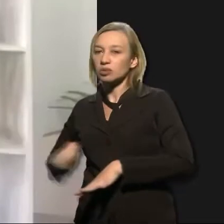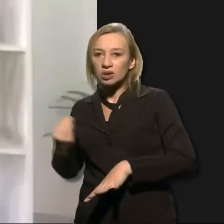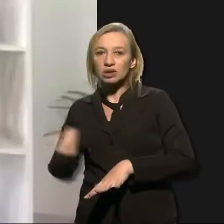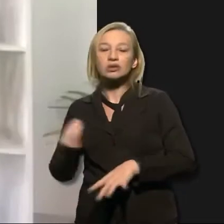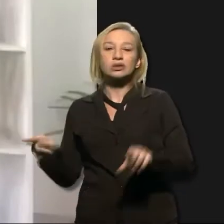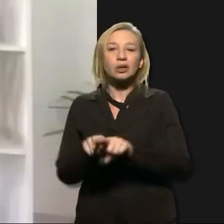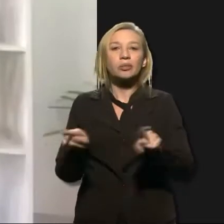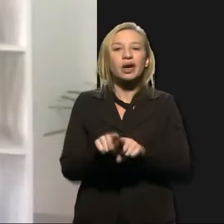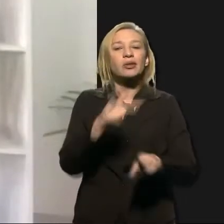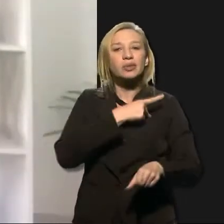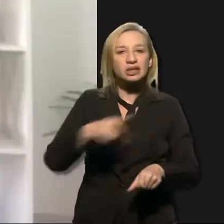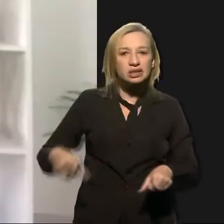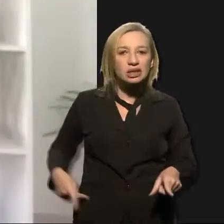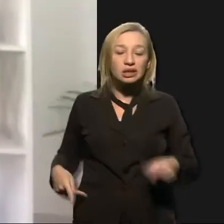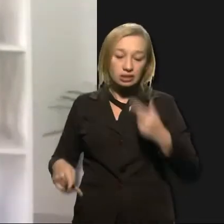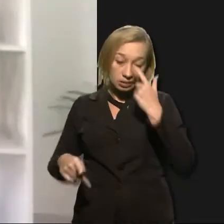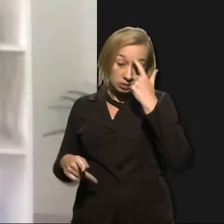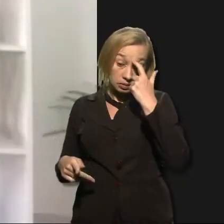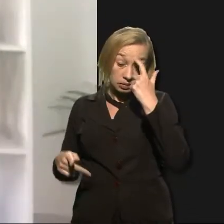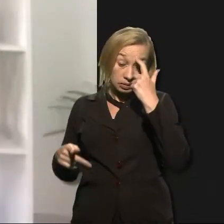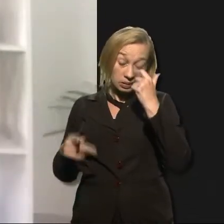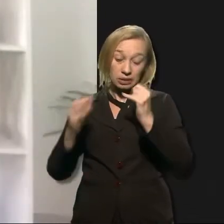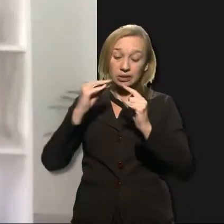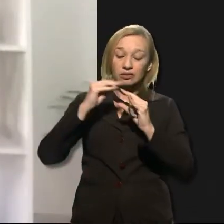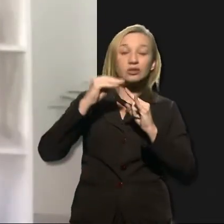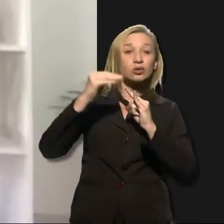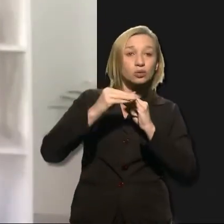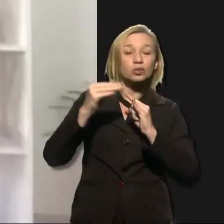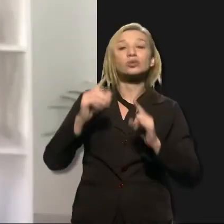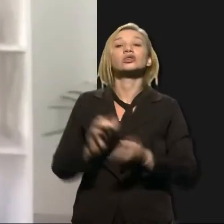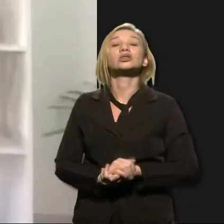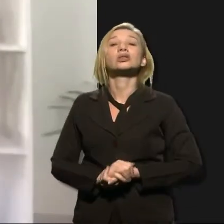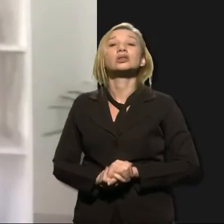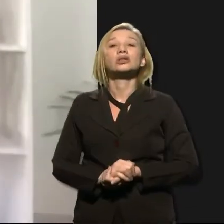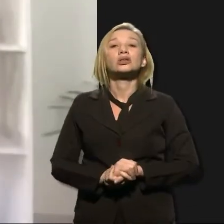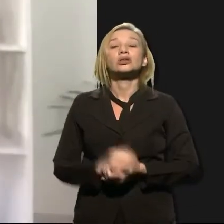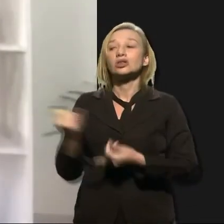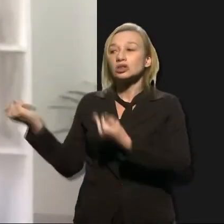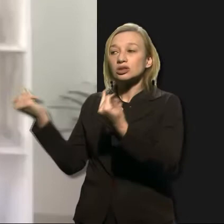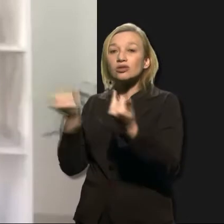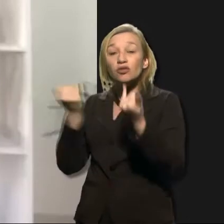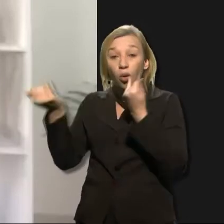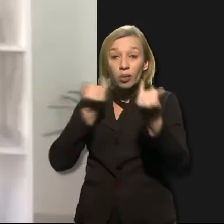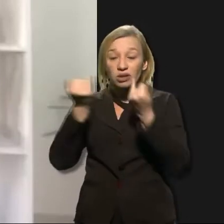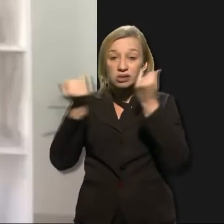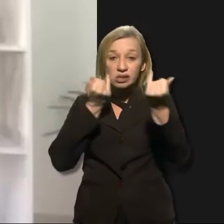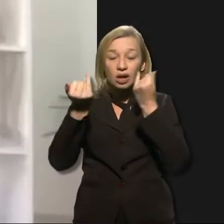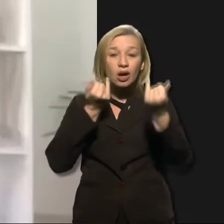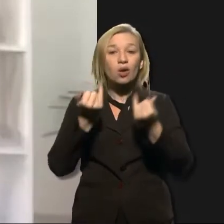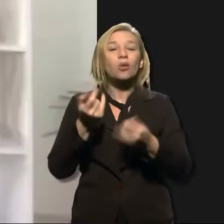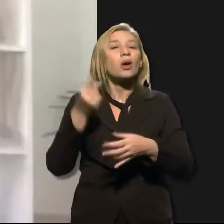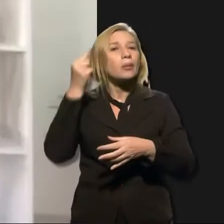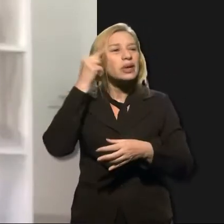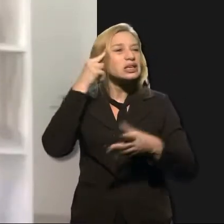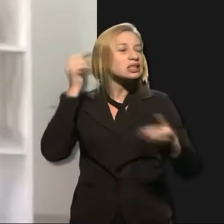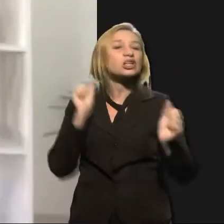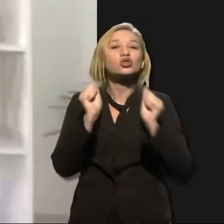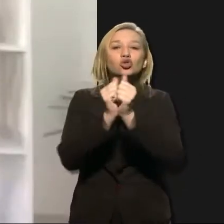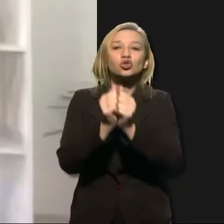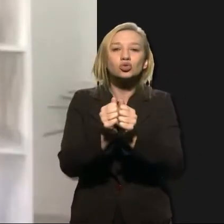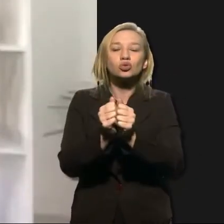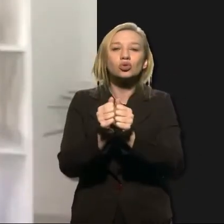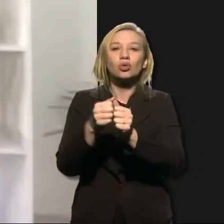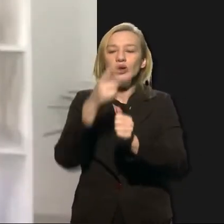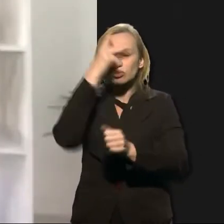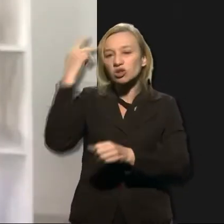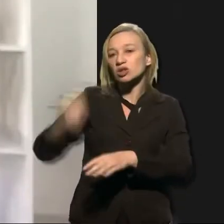de favela, que trouxeram a presidente Nízia, presidente da Fiocruz, enfim, que trouxeram aqueles e